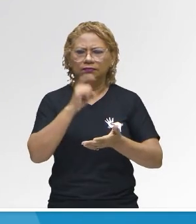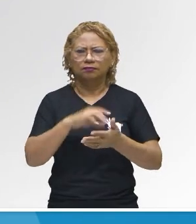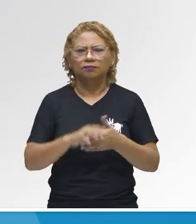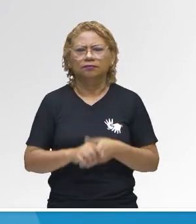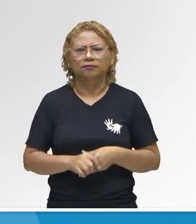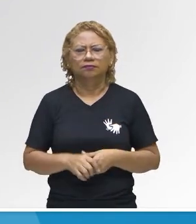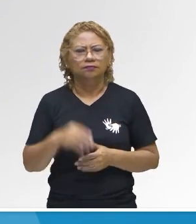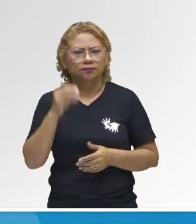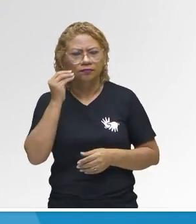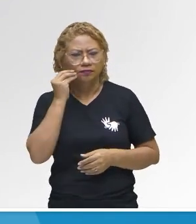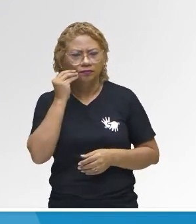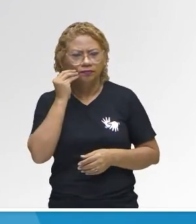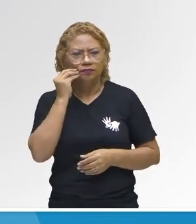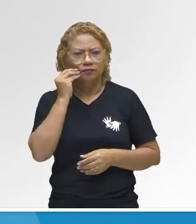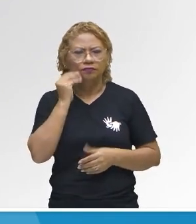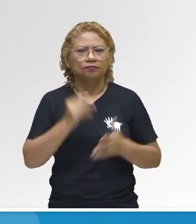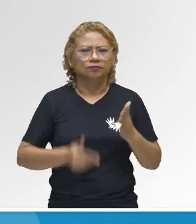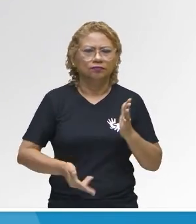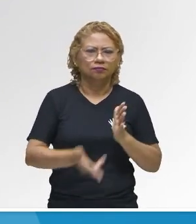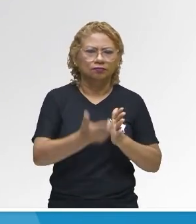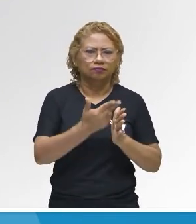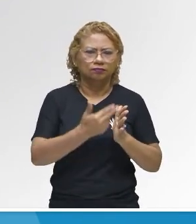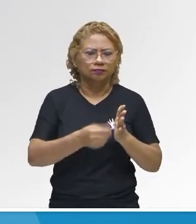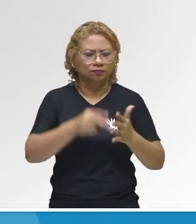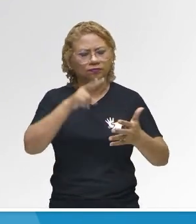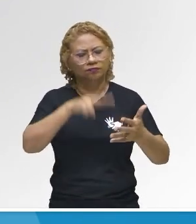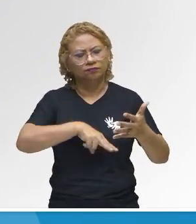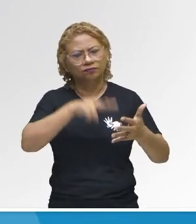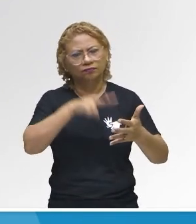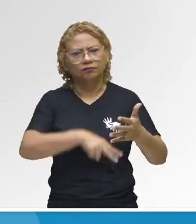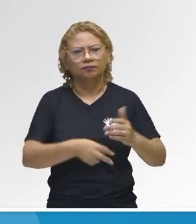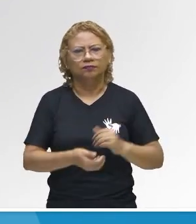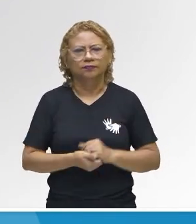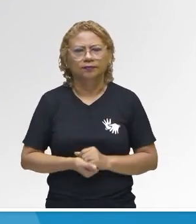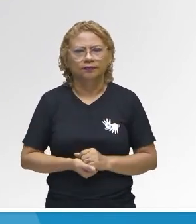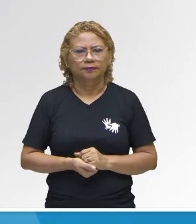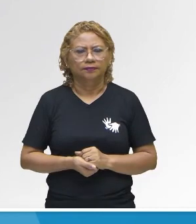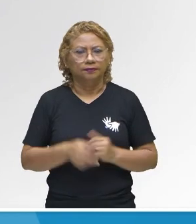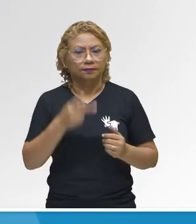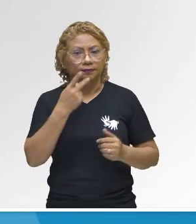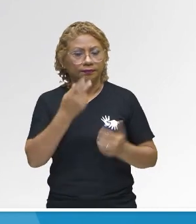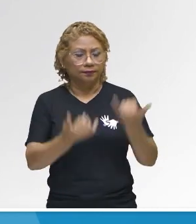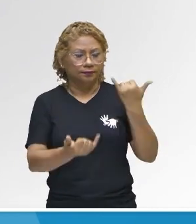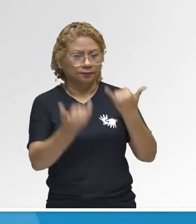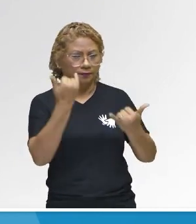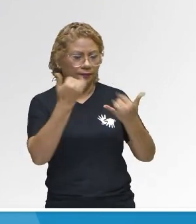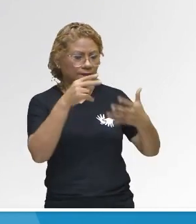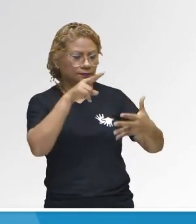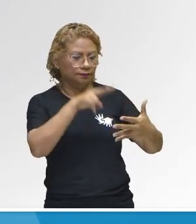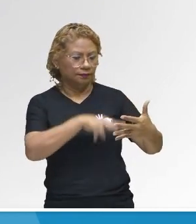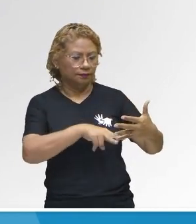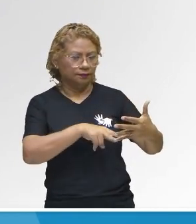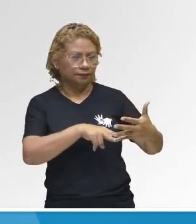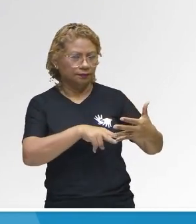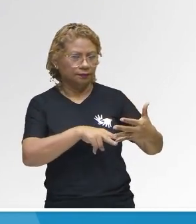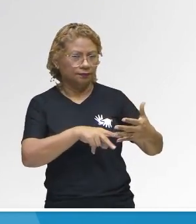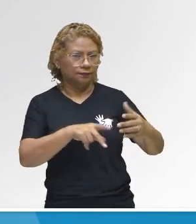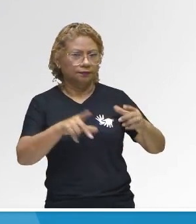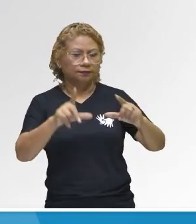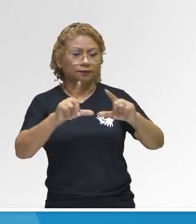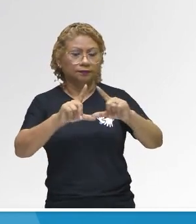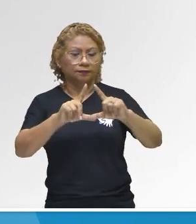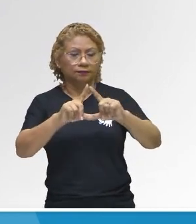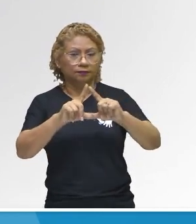então representar o que ele está nos dizendo aqui. Então ele diz que a projeção ortogonal de um triângulo. Muito bem, então